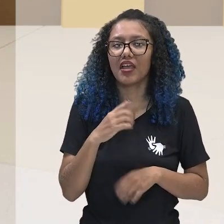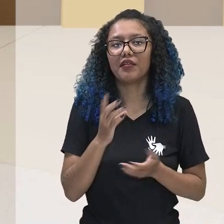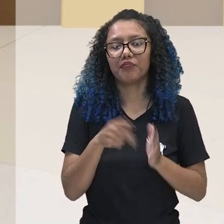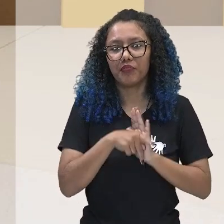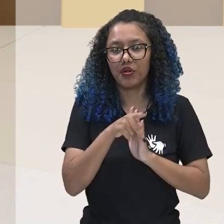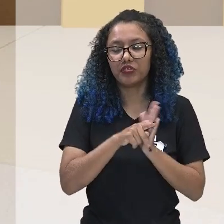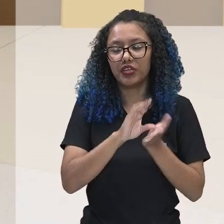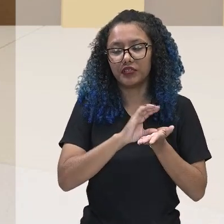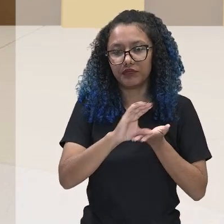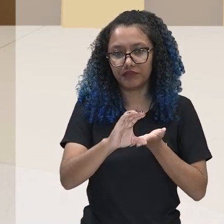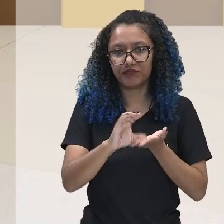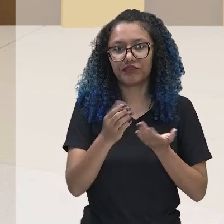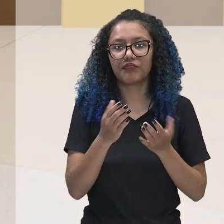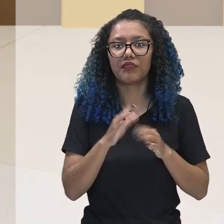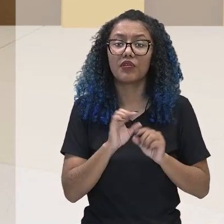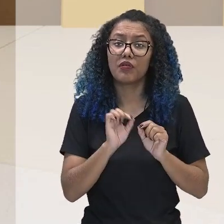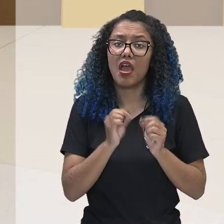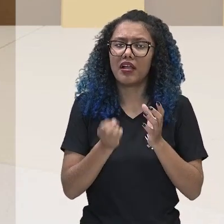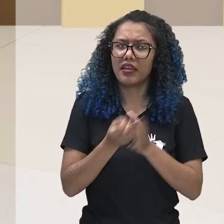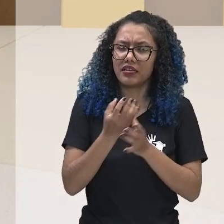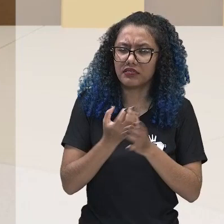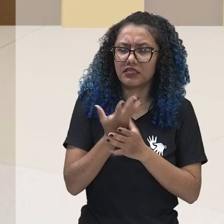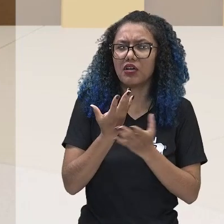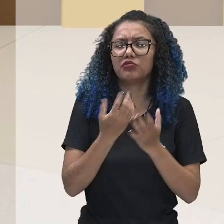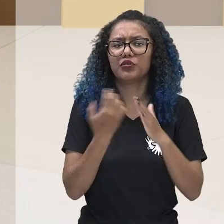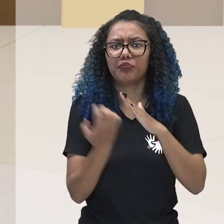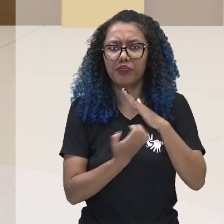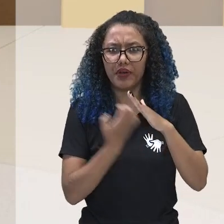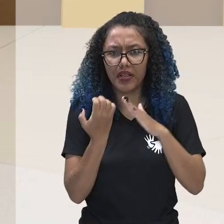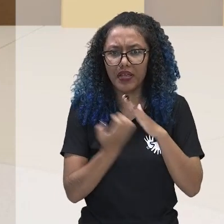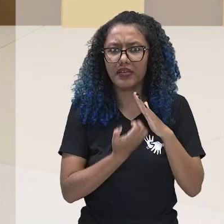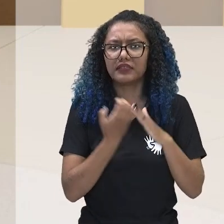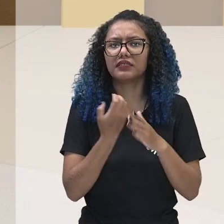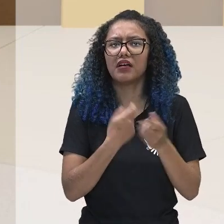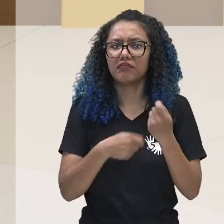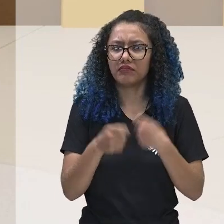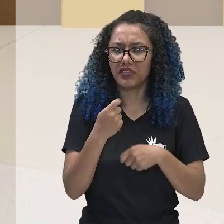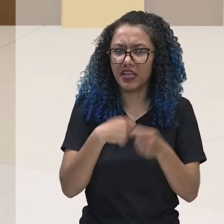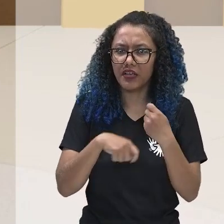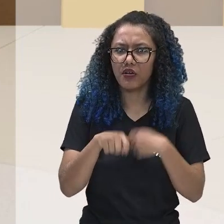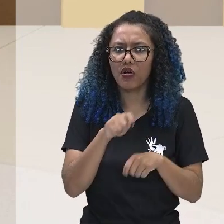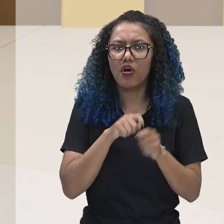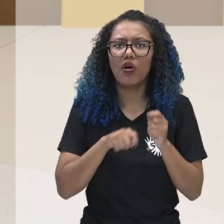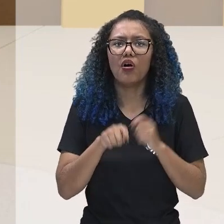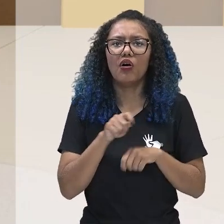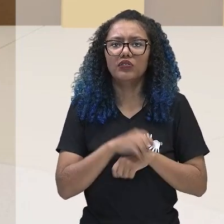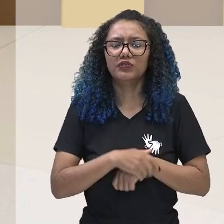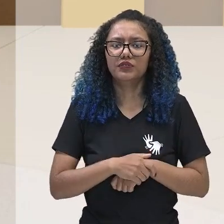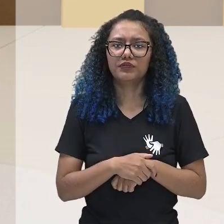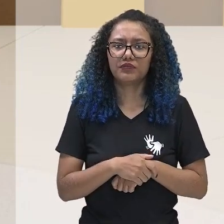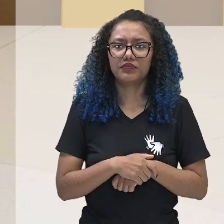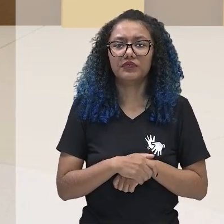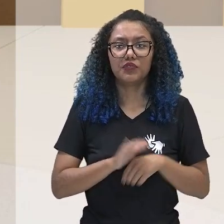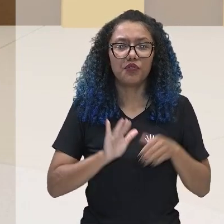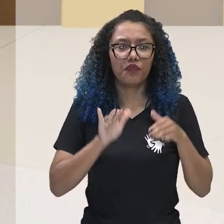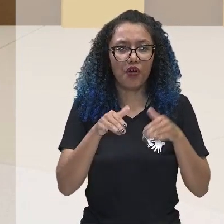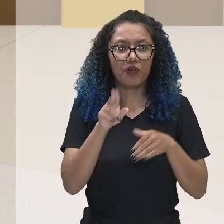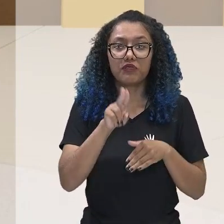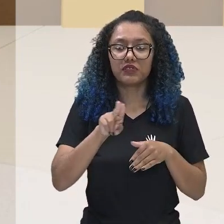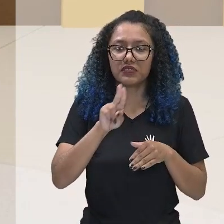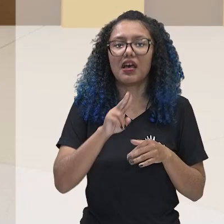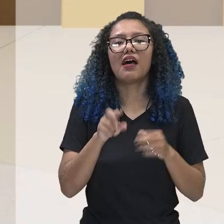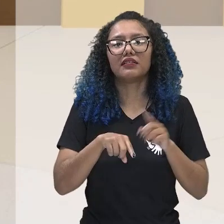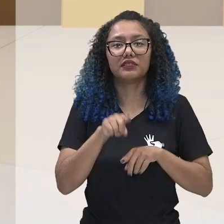implementação aí de empresas, de pequenos negócios que visem utilizar esses recursos naturais. E para a gente